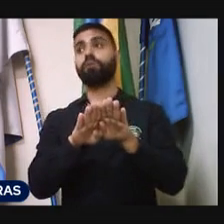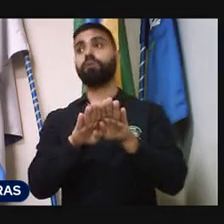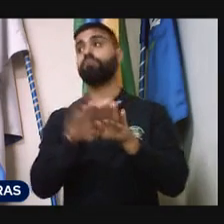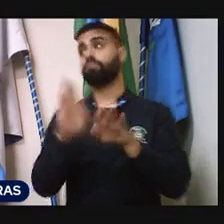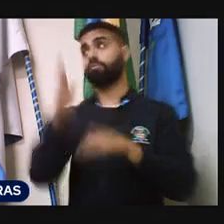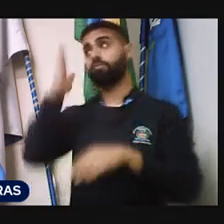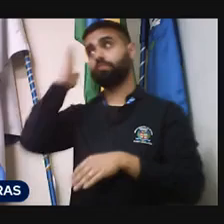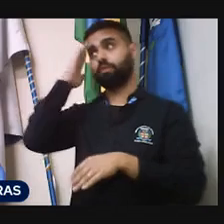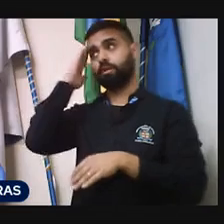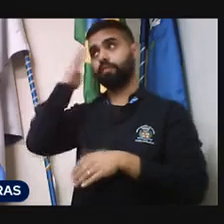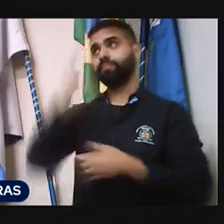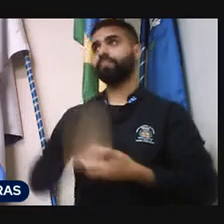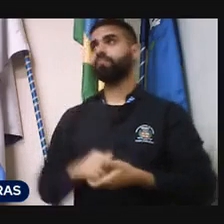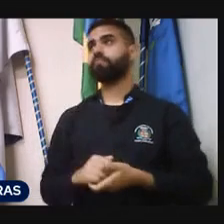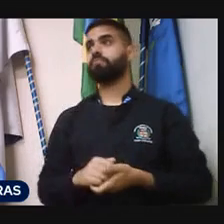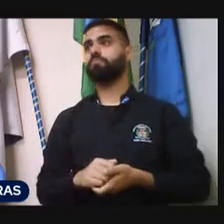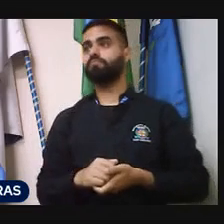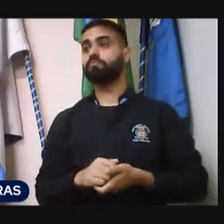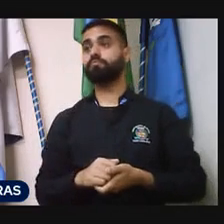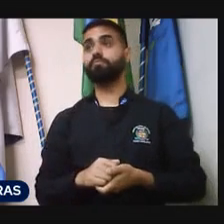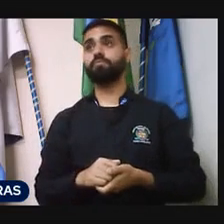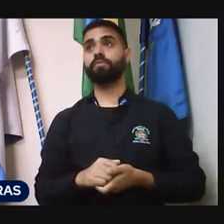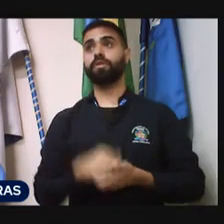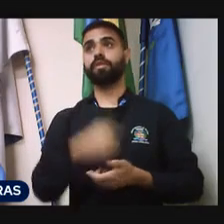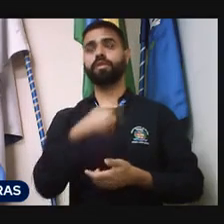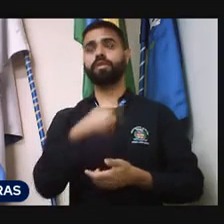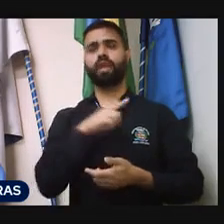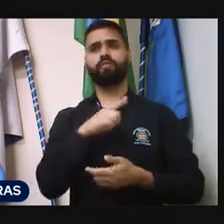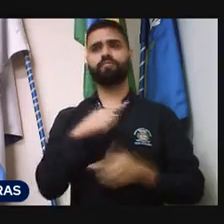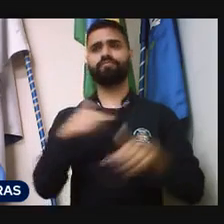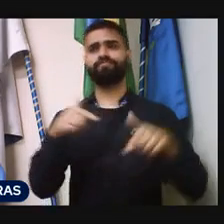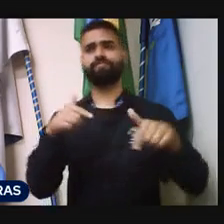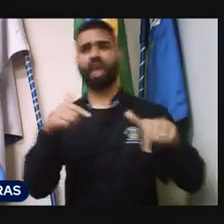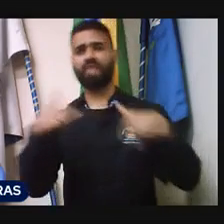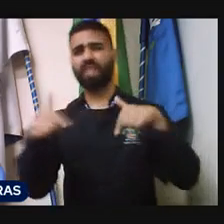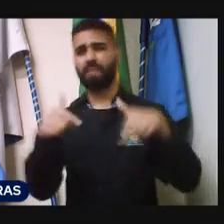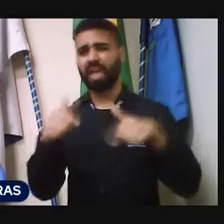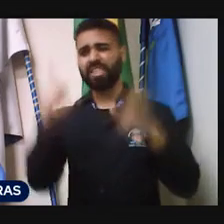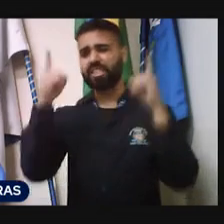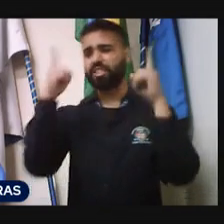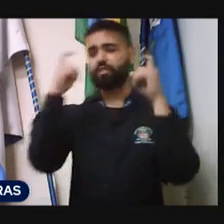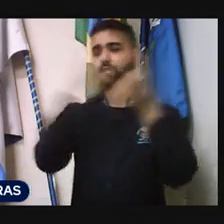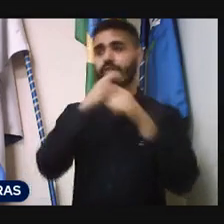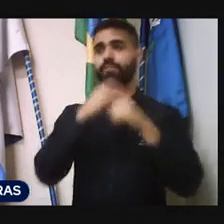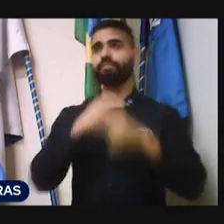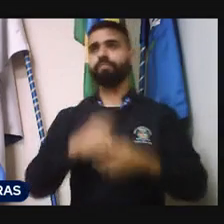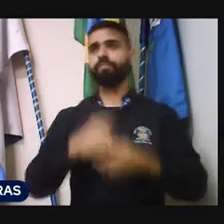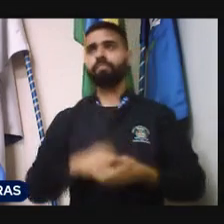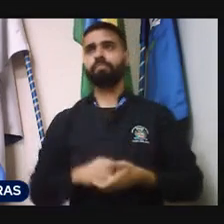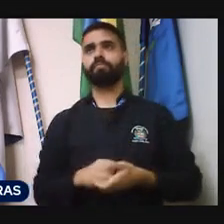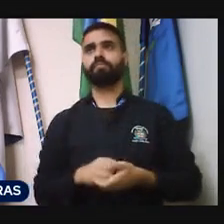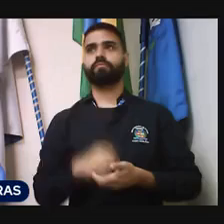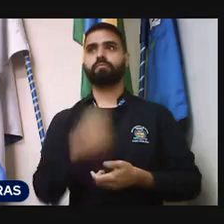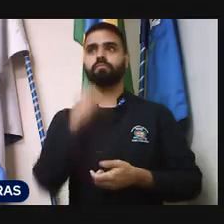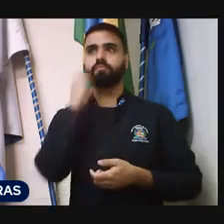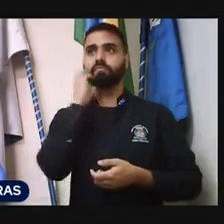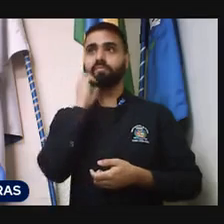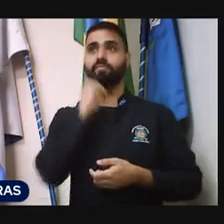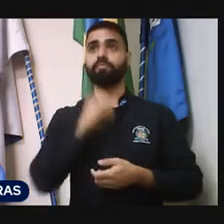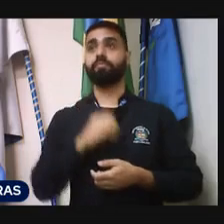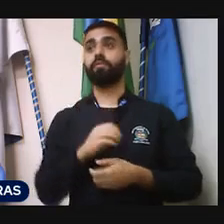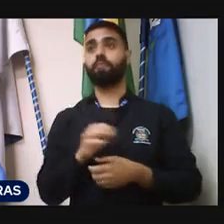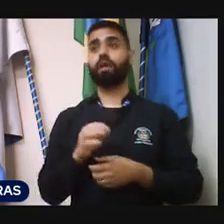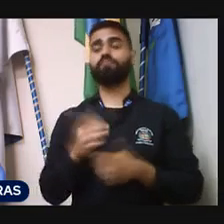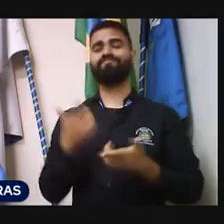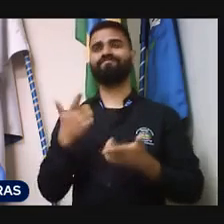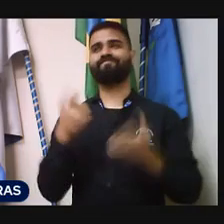disso nós tivemos uma luta e muito largo da colocar nos moldes que